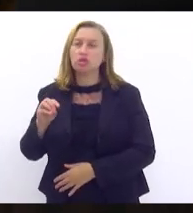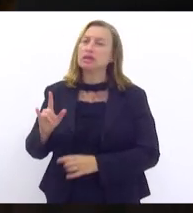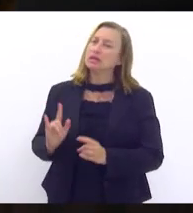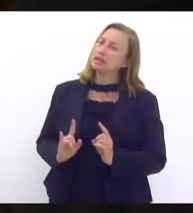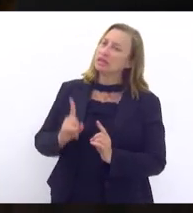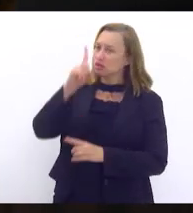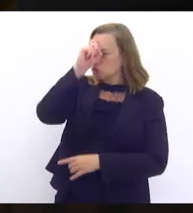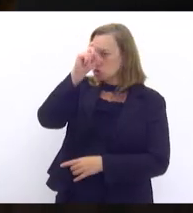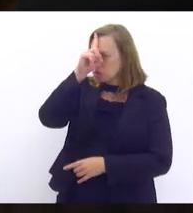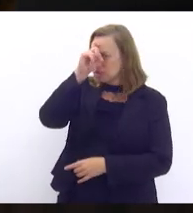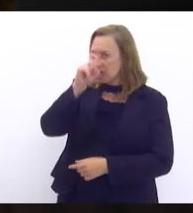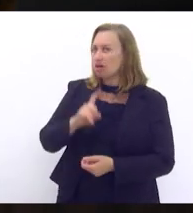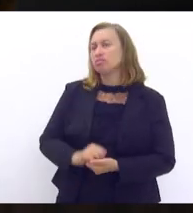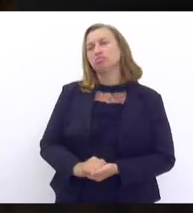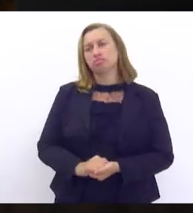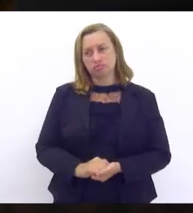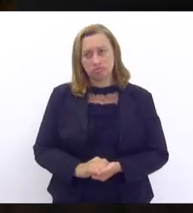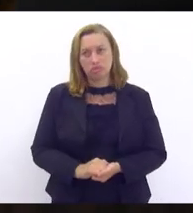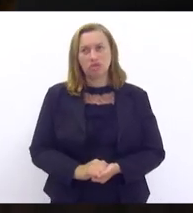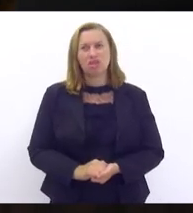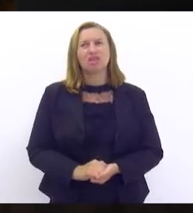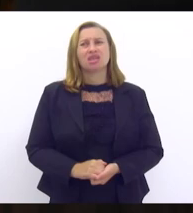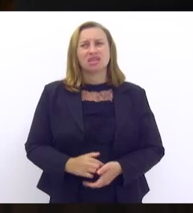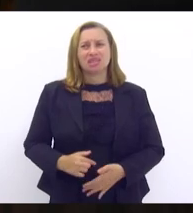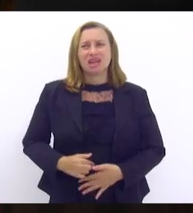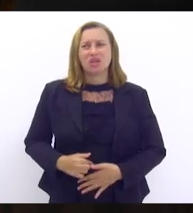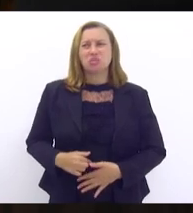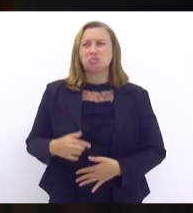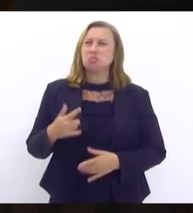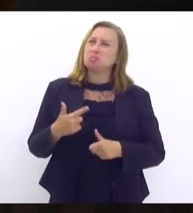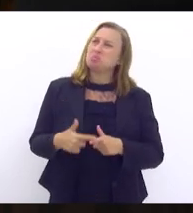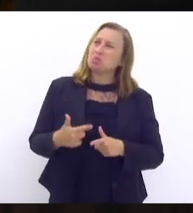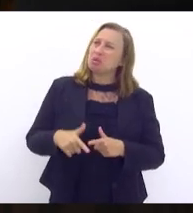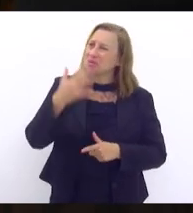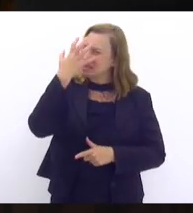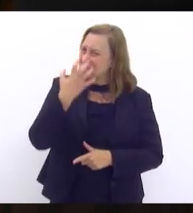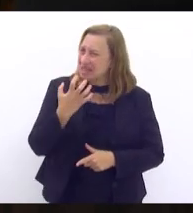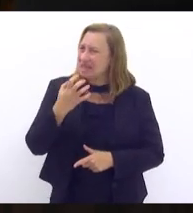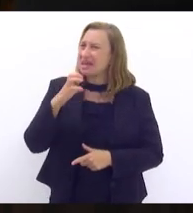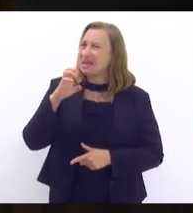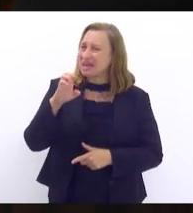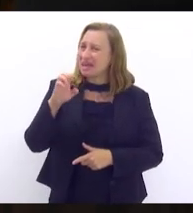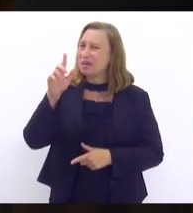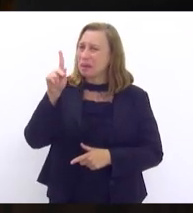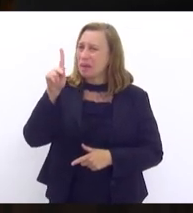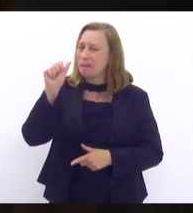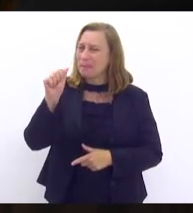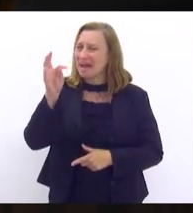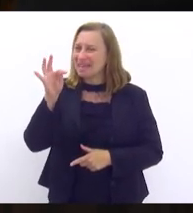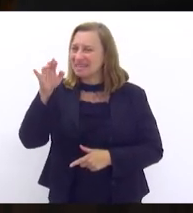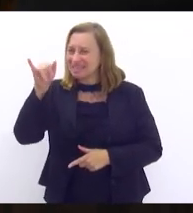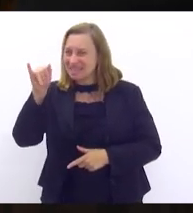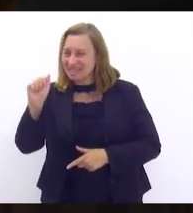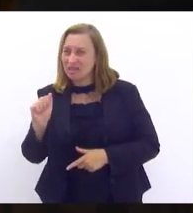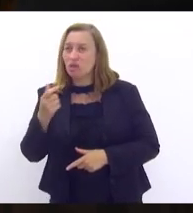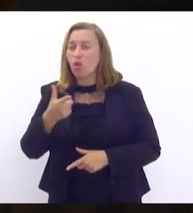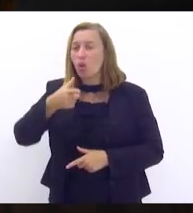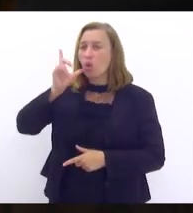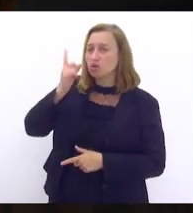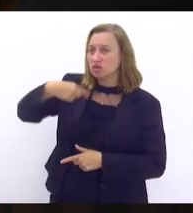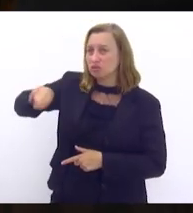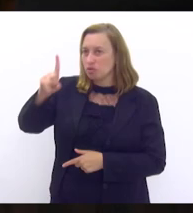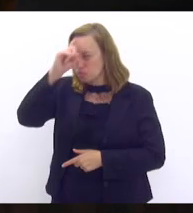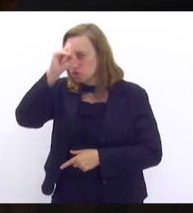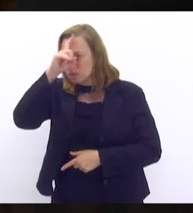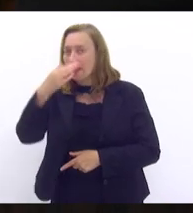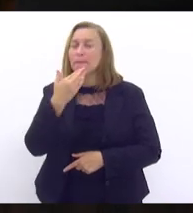internado. Está com uma crise hepática muito séria. Foi internado na data de ontem. Então,